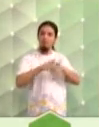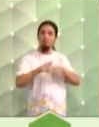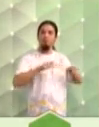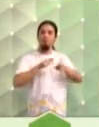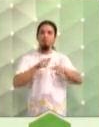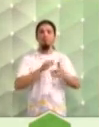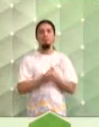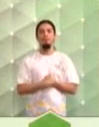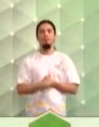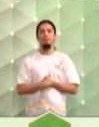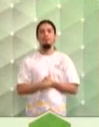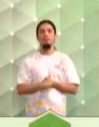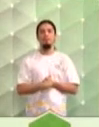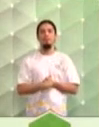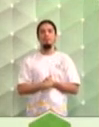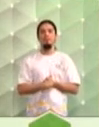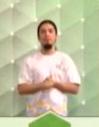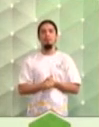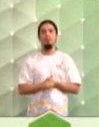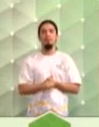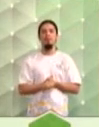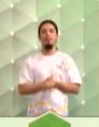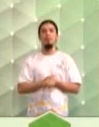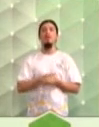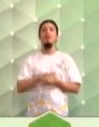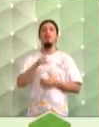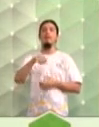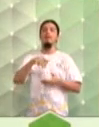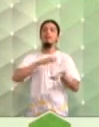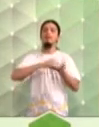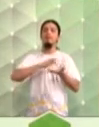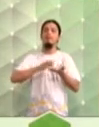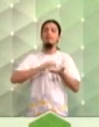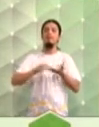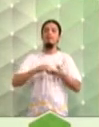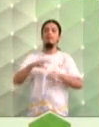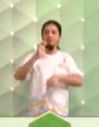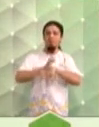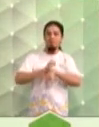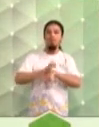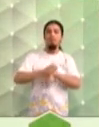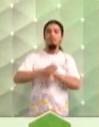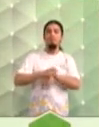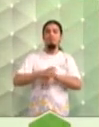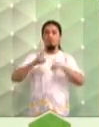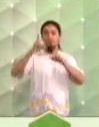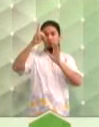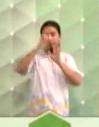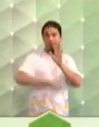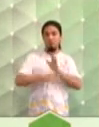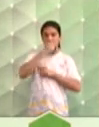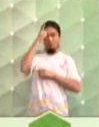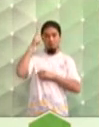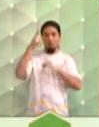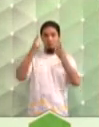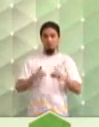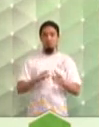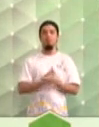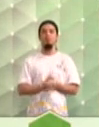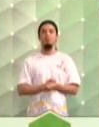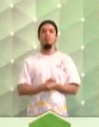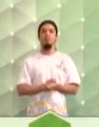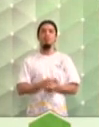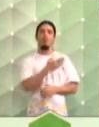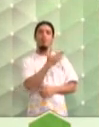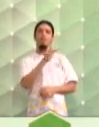Secretaria de Estado dos Direitos da Pessoa com Deficiência. Eu esqueci os direitos, mas você deixa passar. O Fábio que está aqui, que trouxe o Diego, e a partir